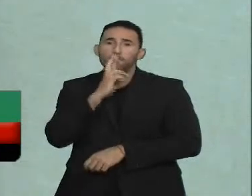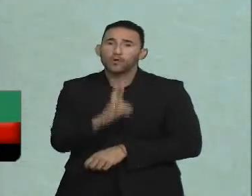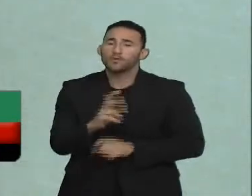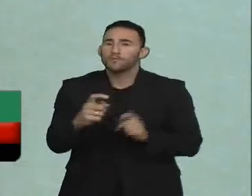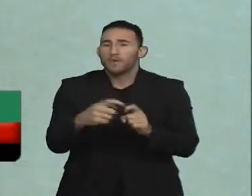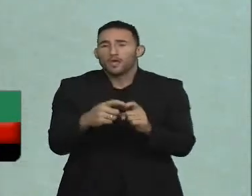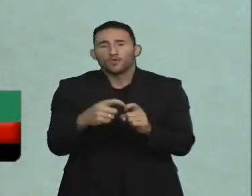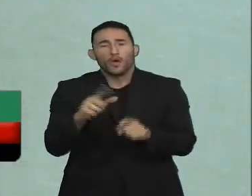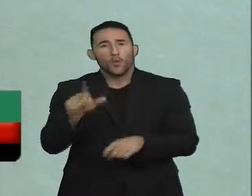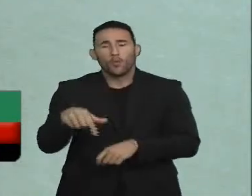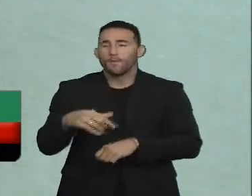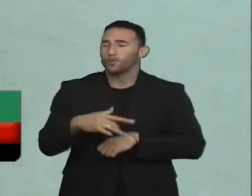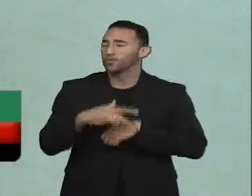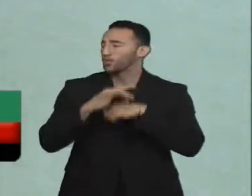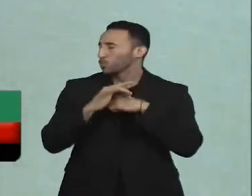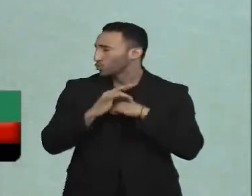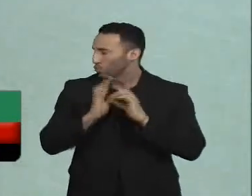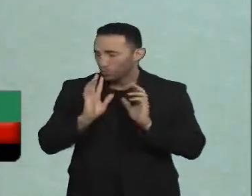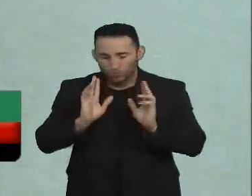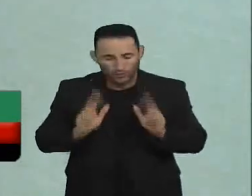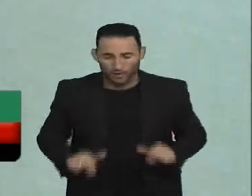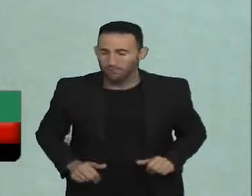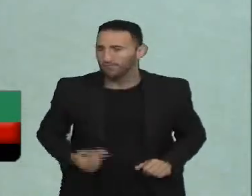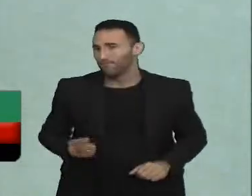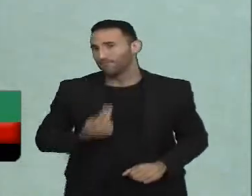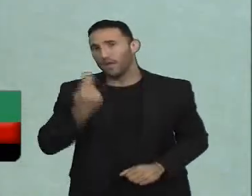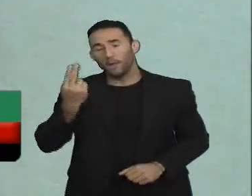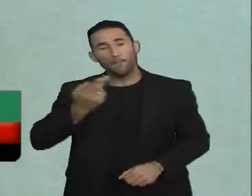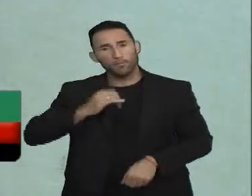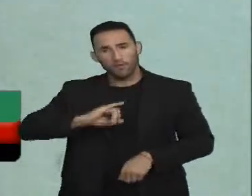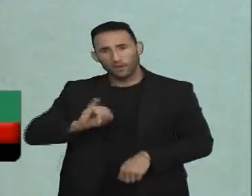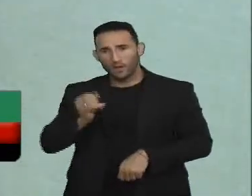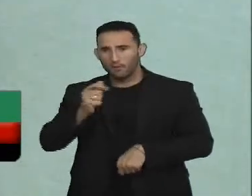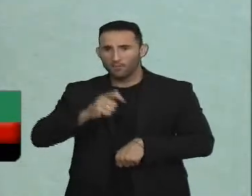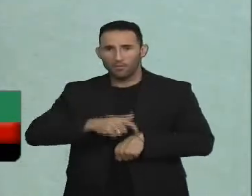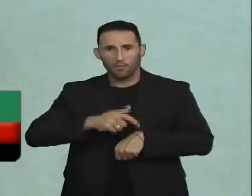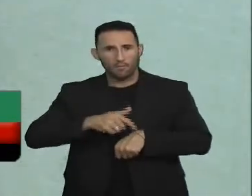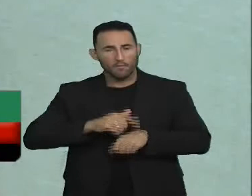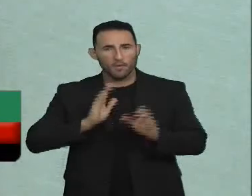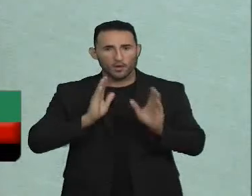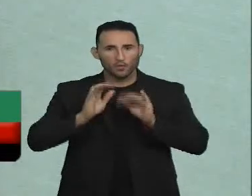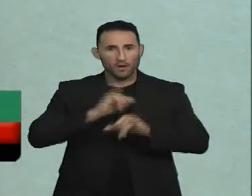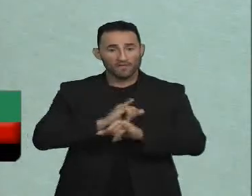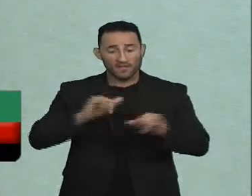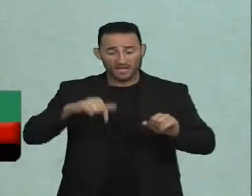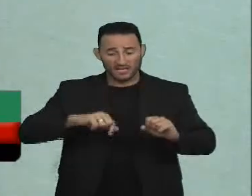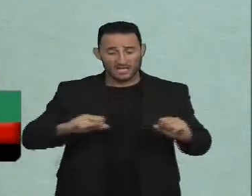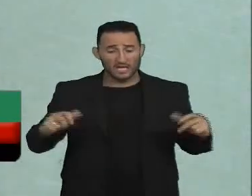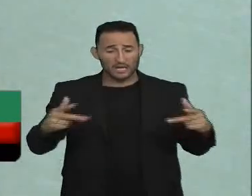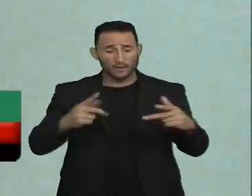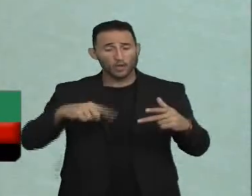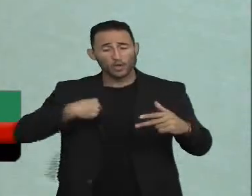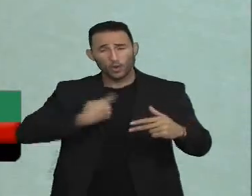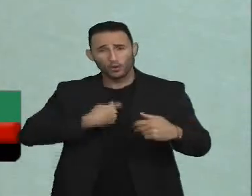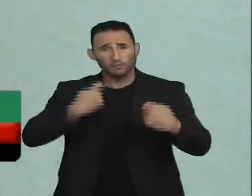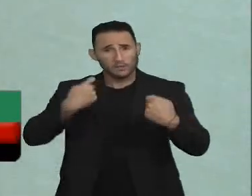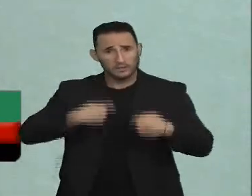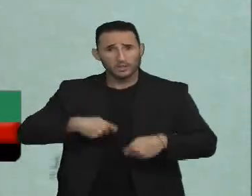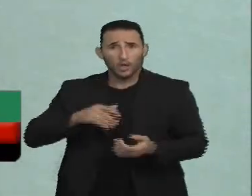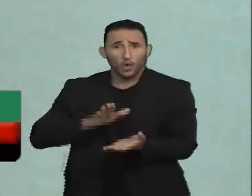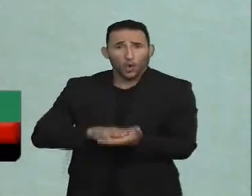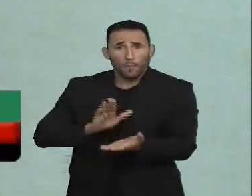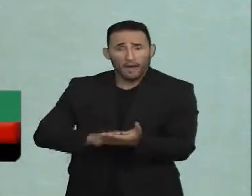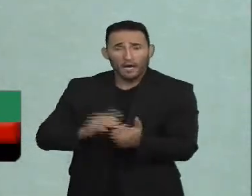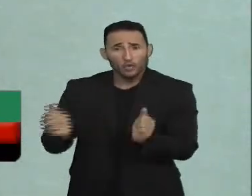um absurdo. Então, eu aproveitei esse momento para poder deixar aqui, registrado nessa casa, que a gente precisa cobrar